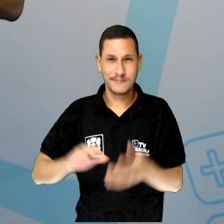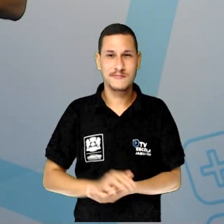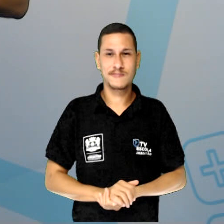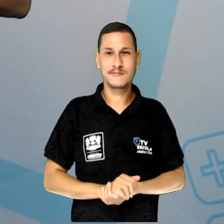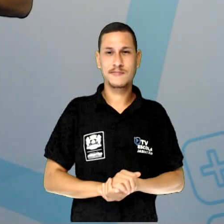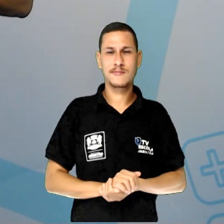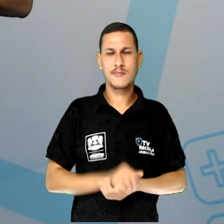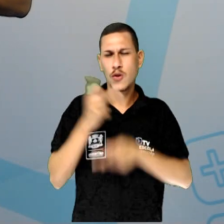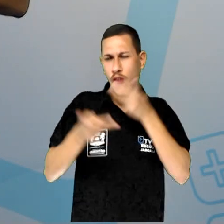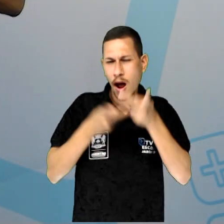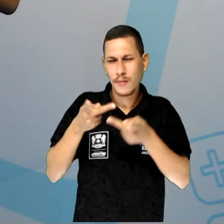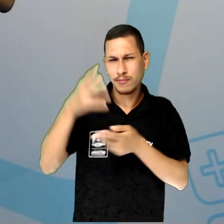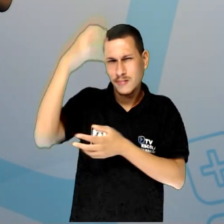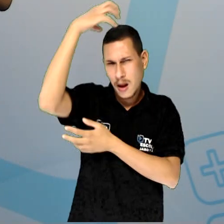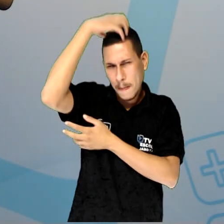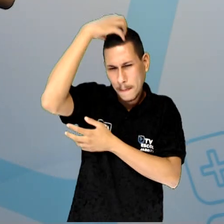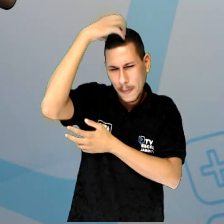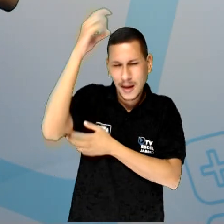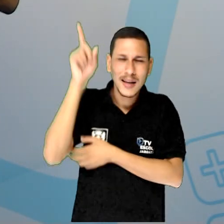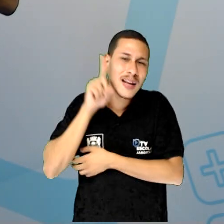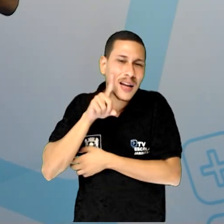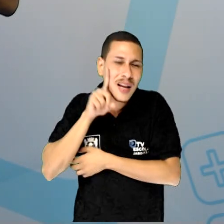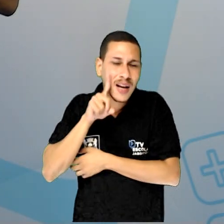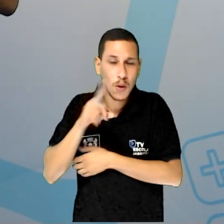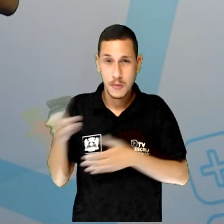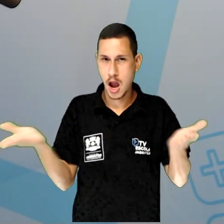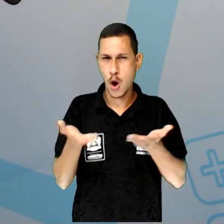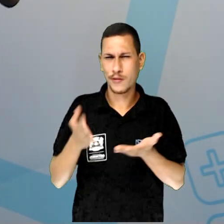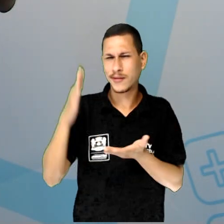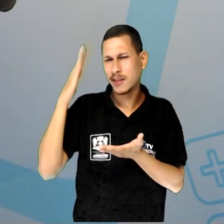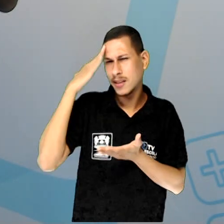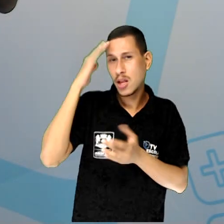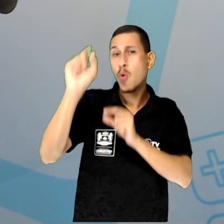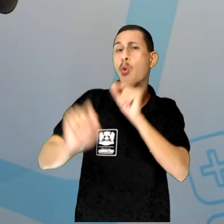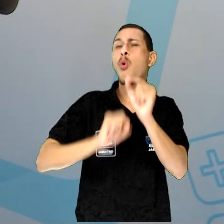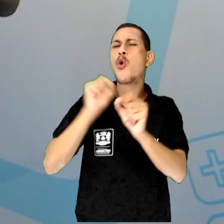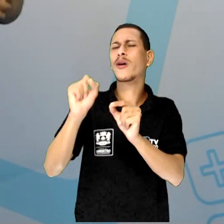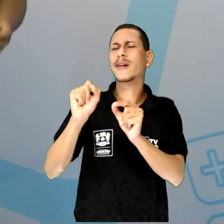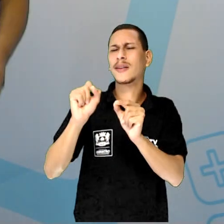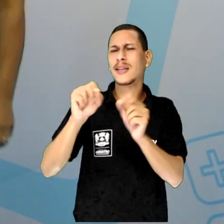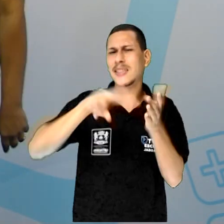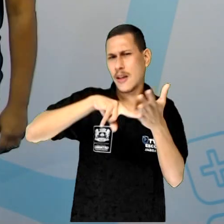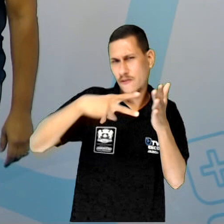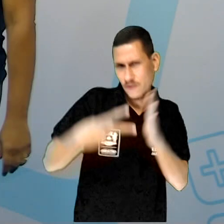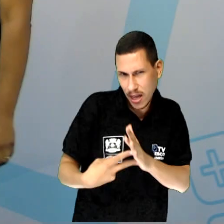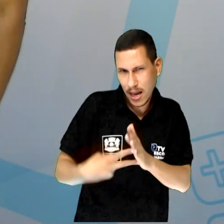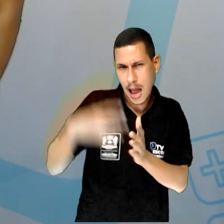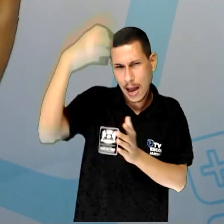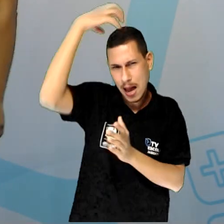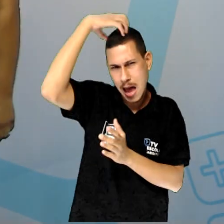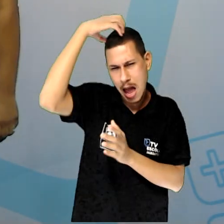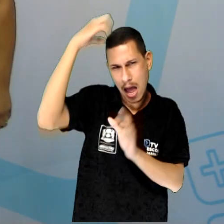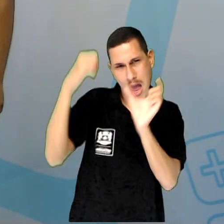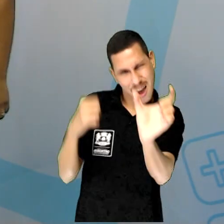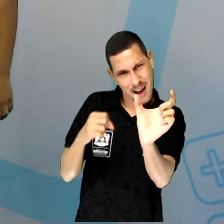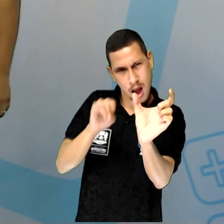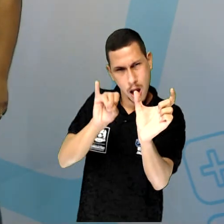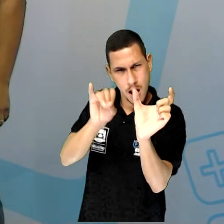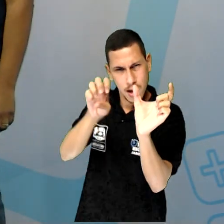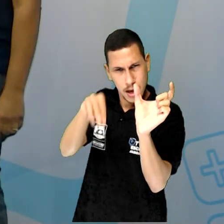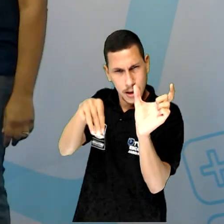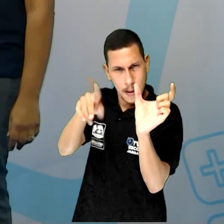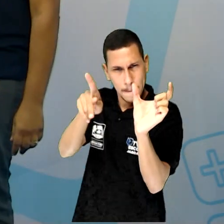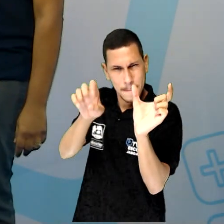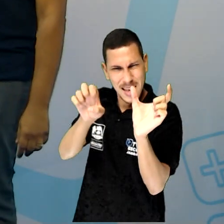de imperialismo e agora a gente vai entender o que é o imperialismo. Então eu pergunto para você,